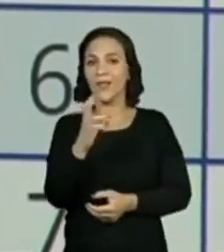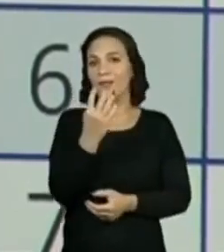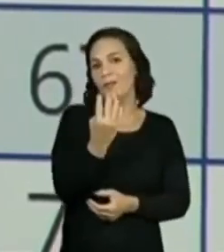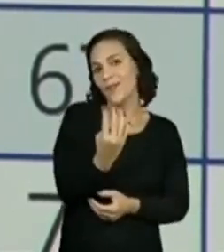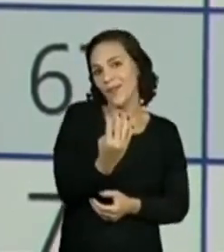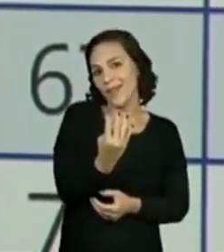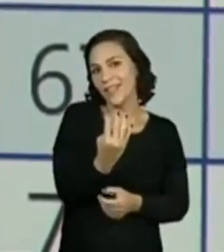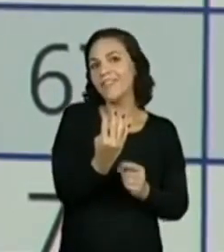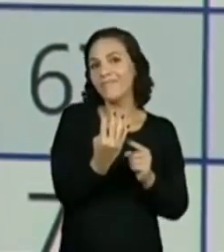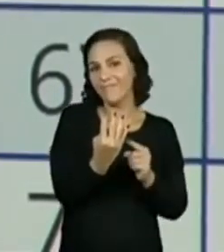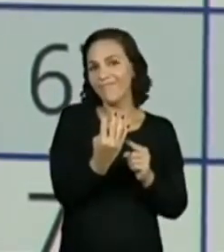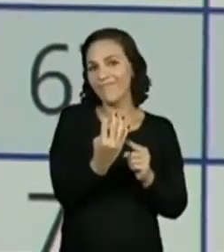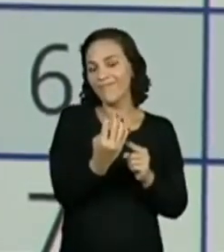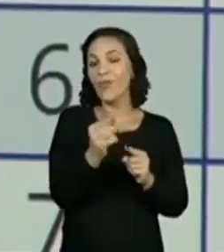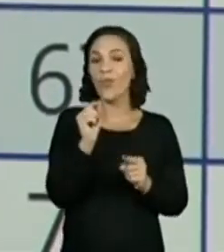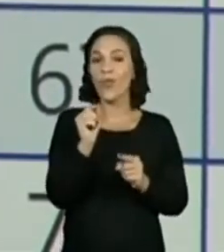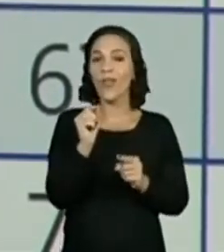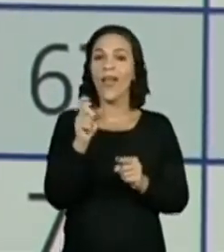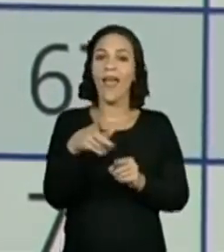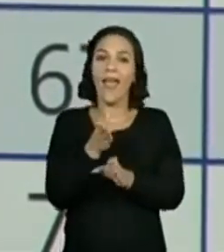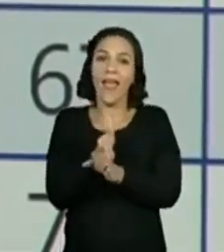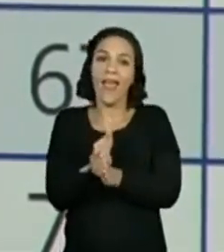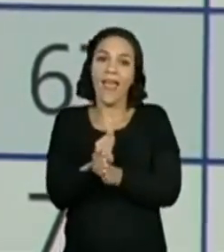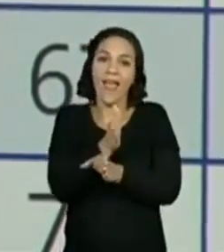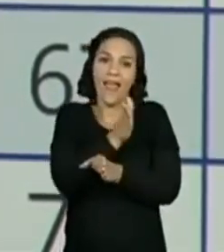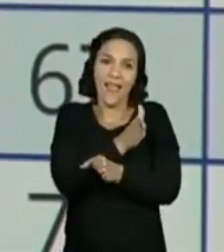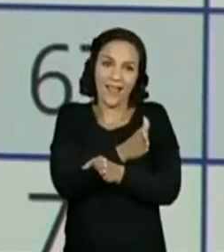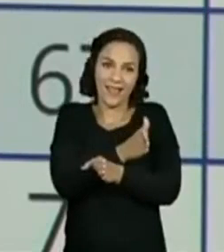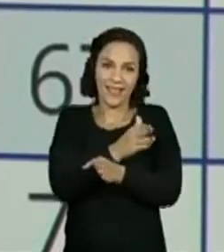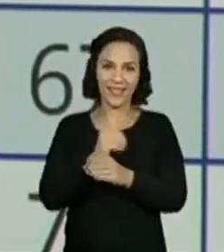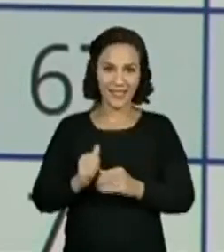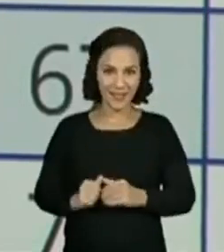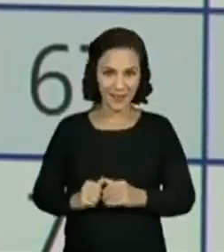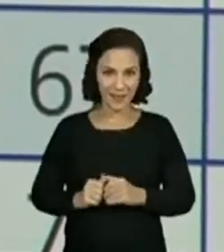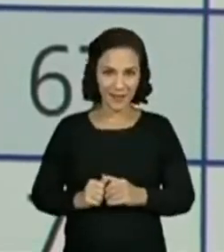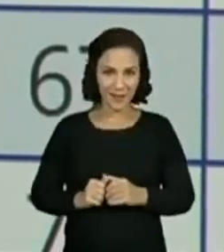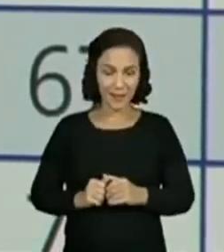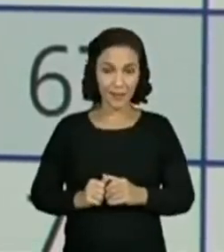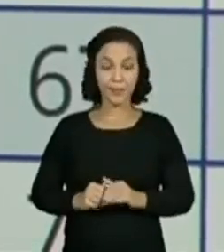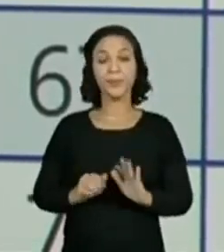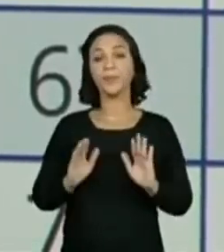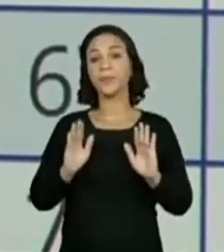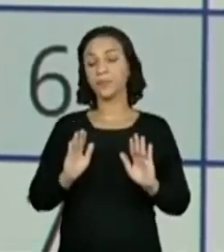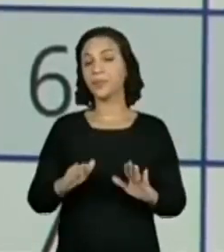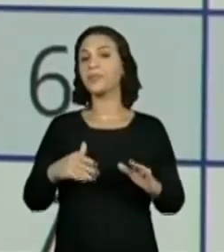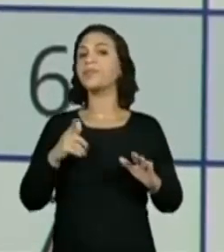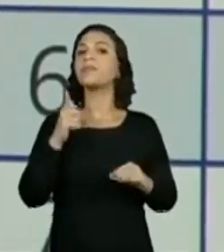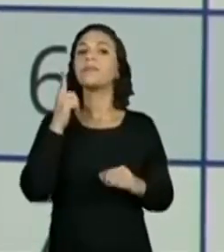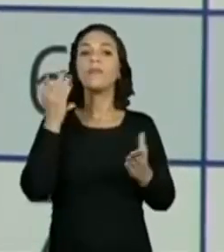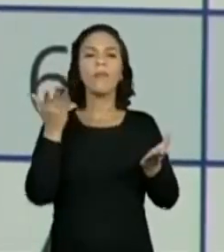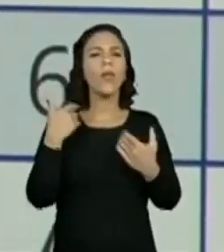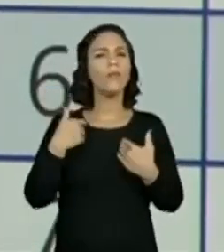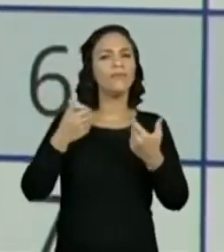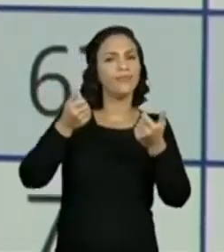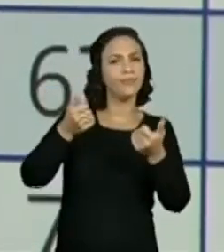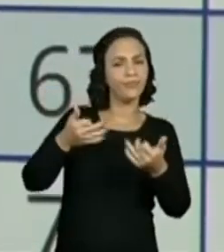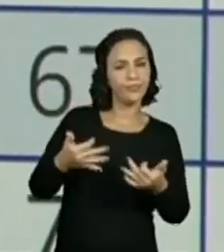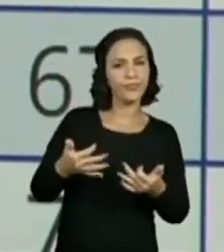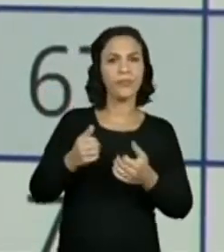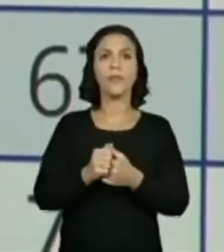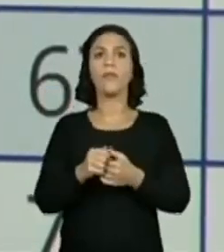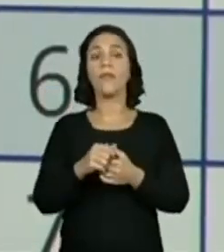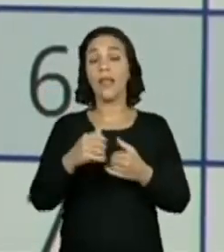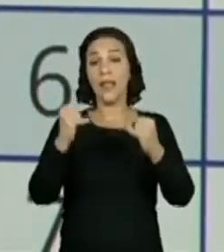ele. Nesse caso, o 54. Olha que interessante. Então, eu posso dizer que nas linhas, os números